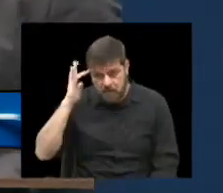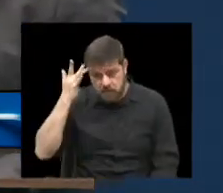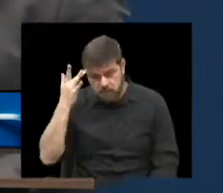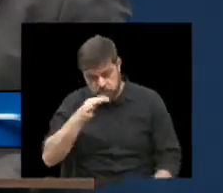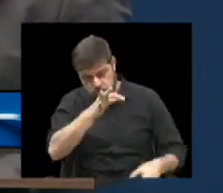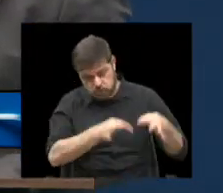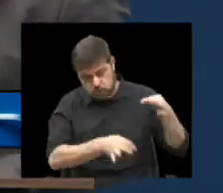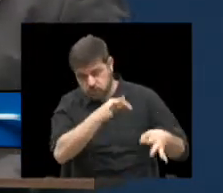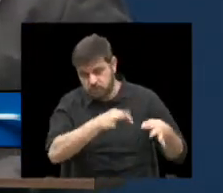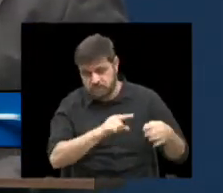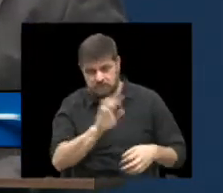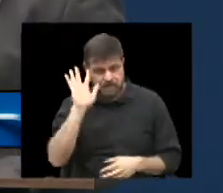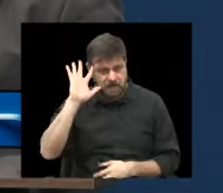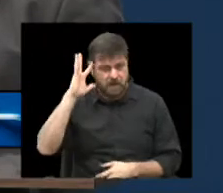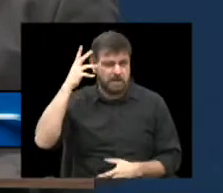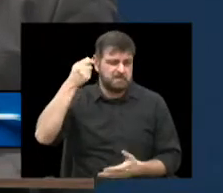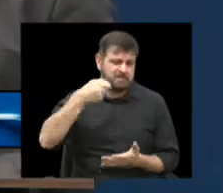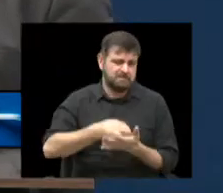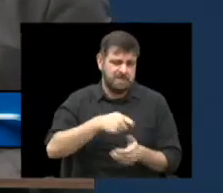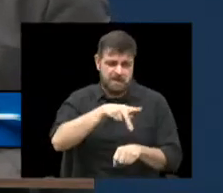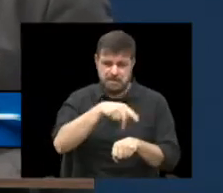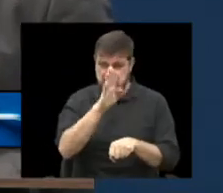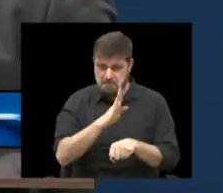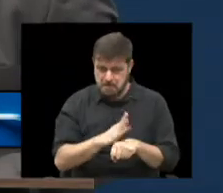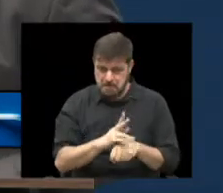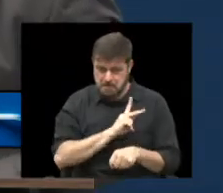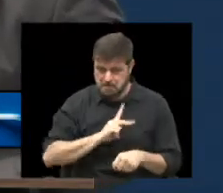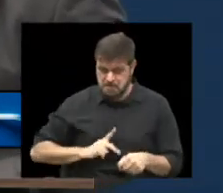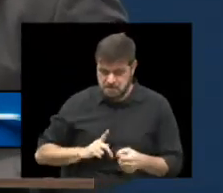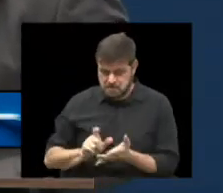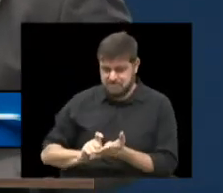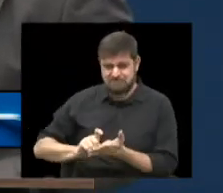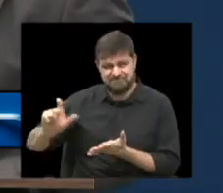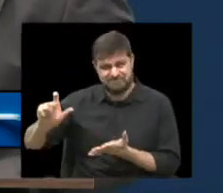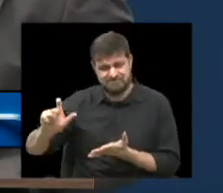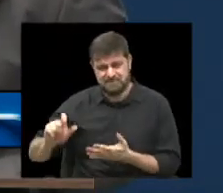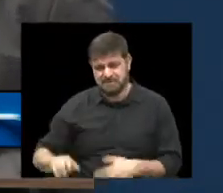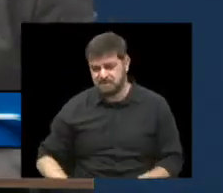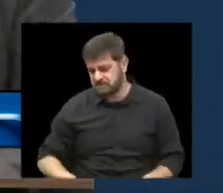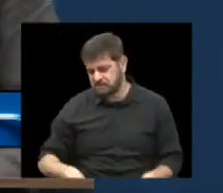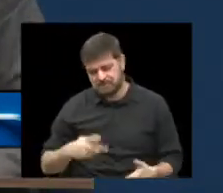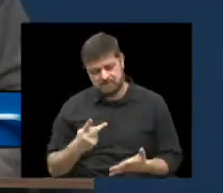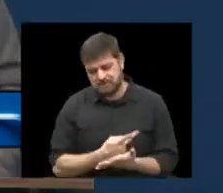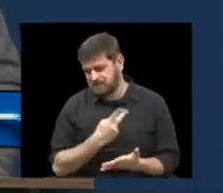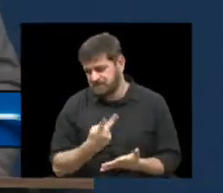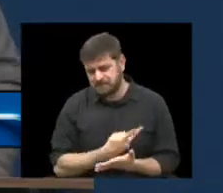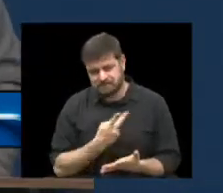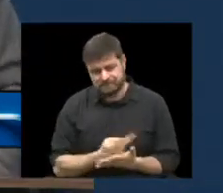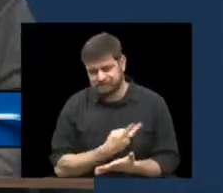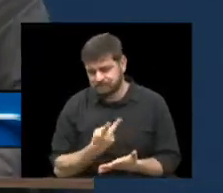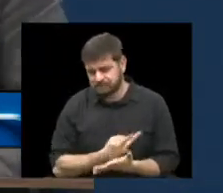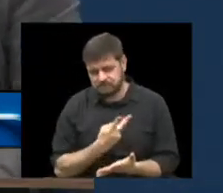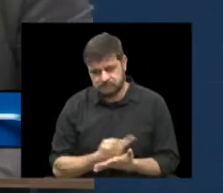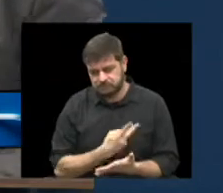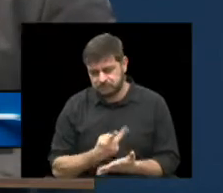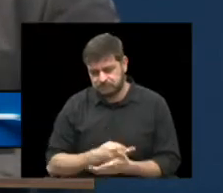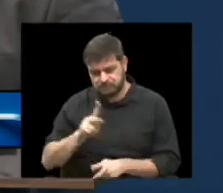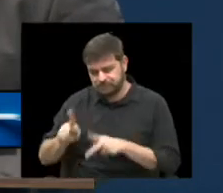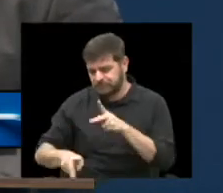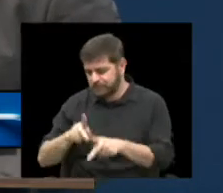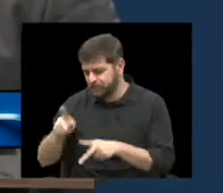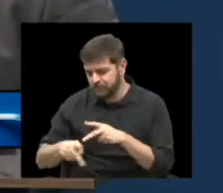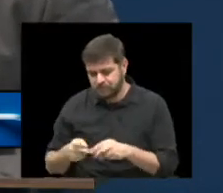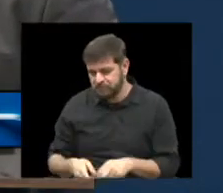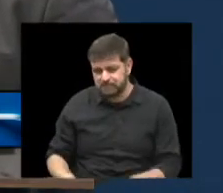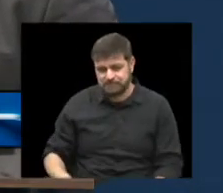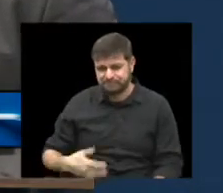juiz vai resolver o problema do país tirando o presidente é um grande equívoco, é um grande êngodo, é um